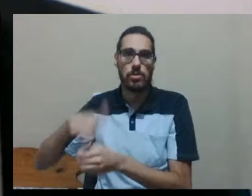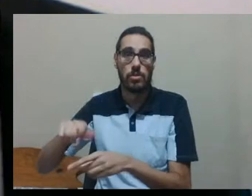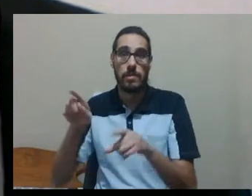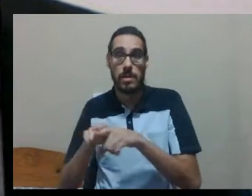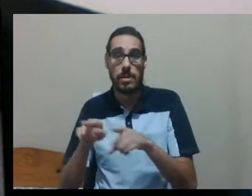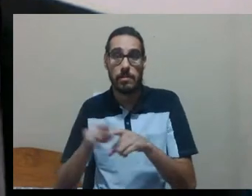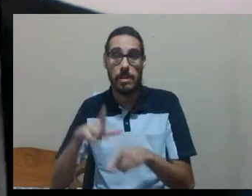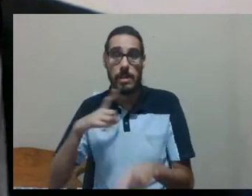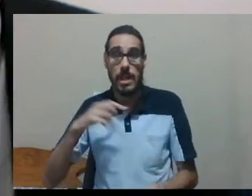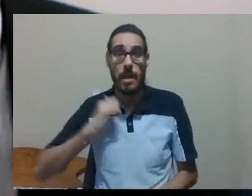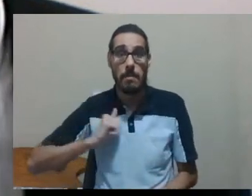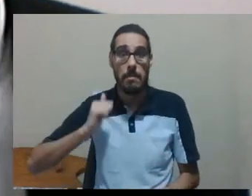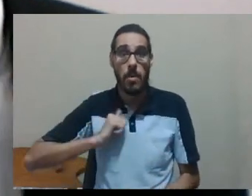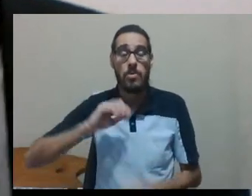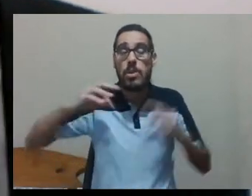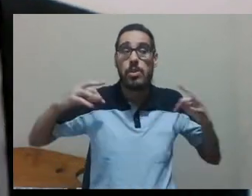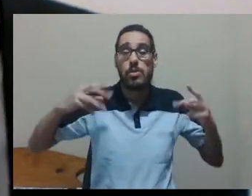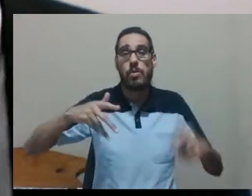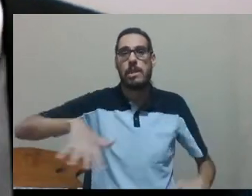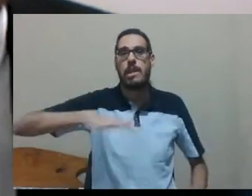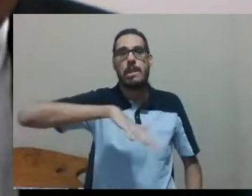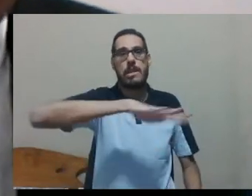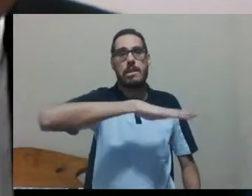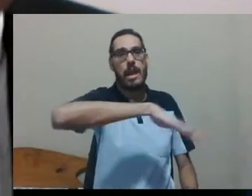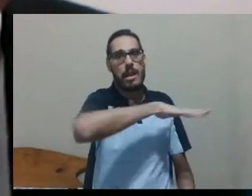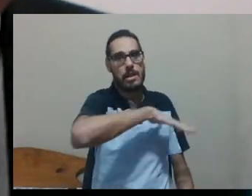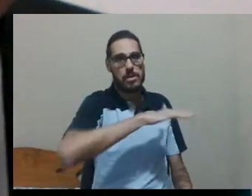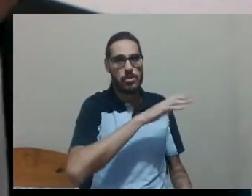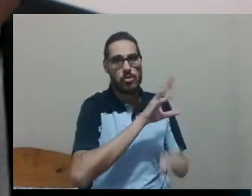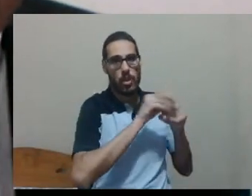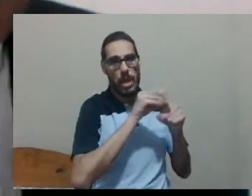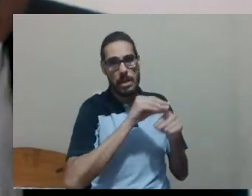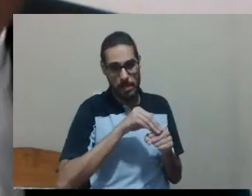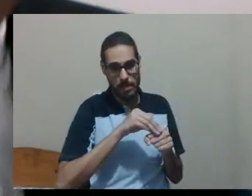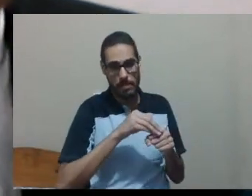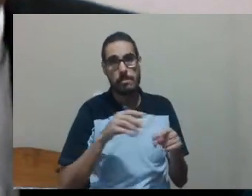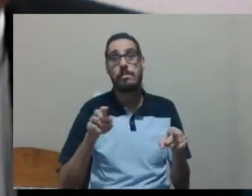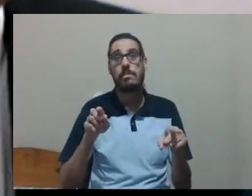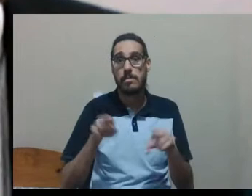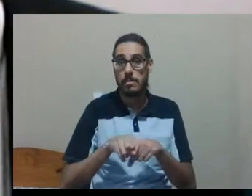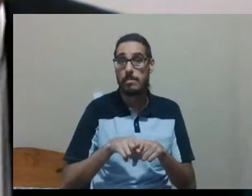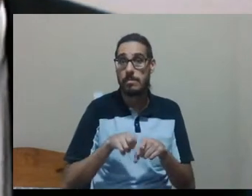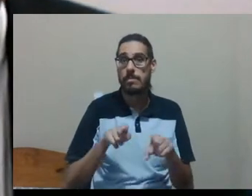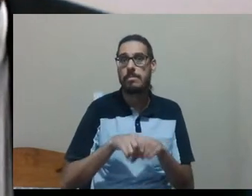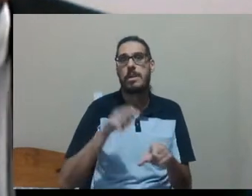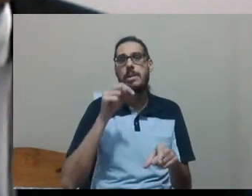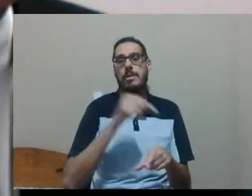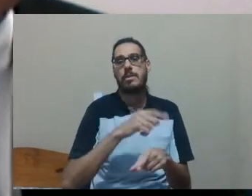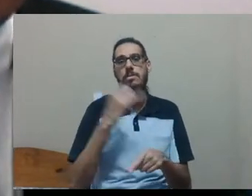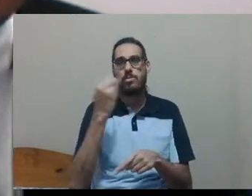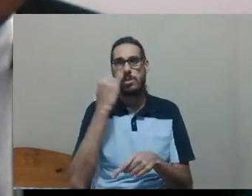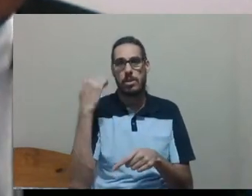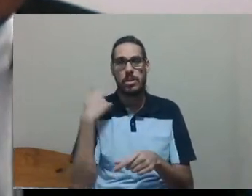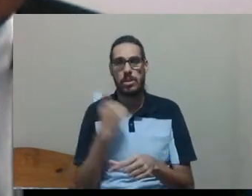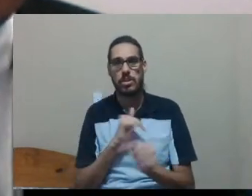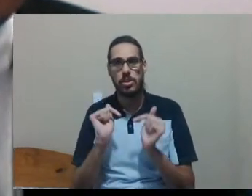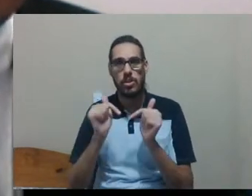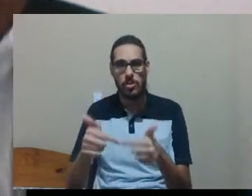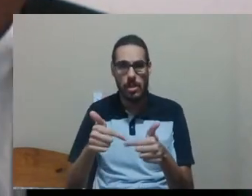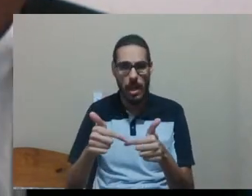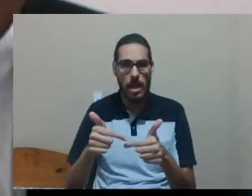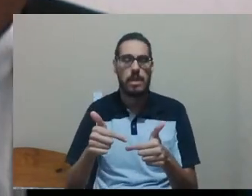conhecimento. Esse é um compromisso desta equipe, lutar para que as verbas de apoio à pesquisa